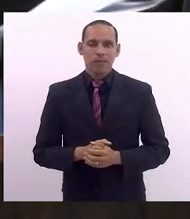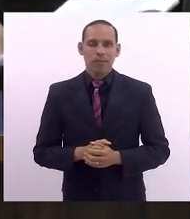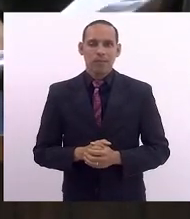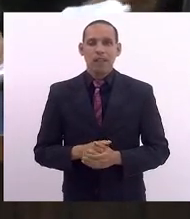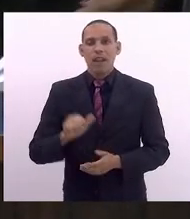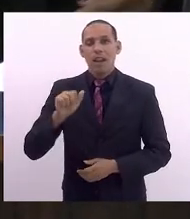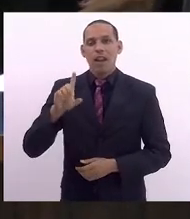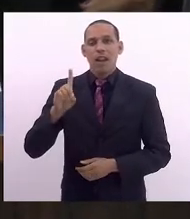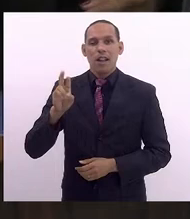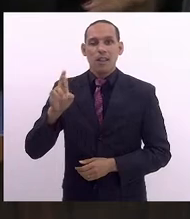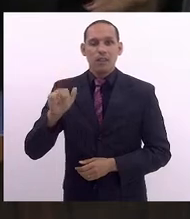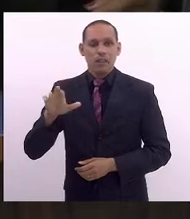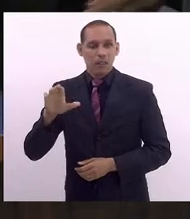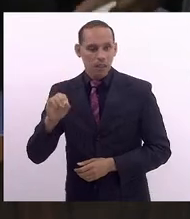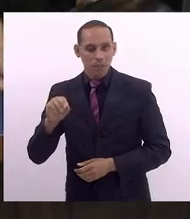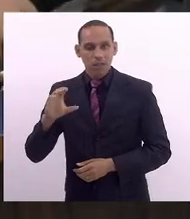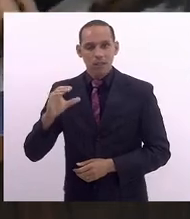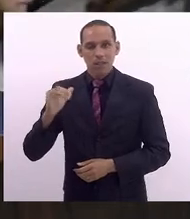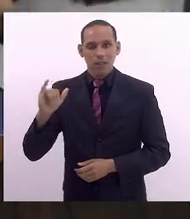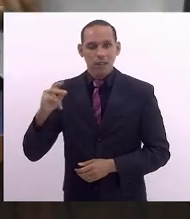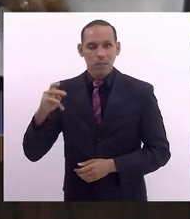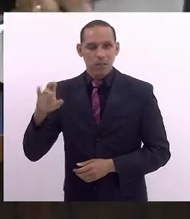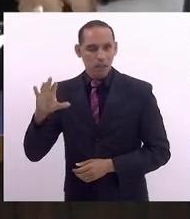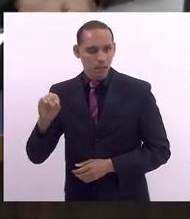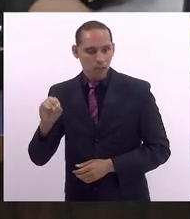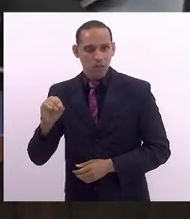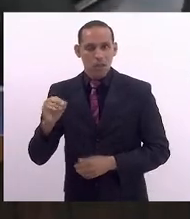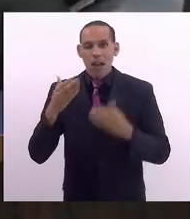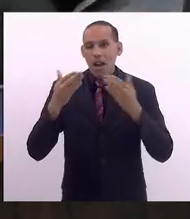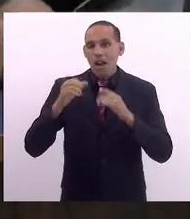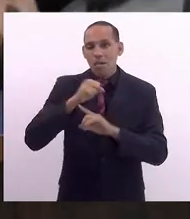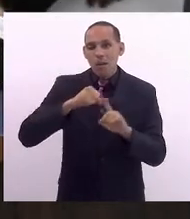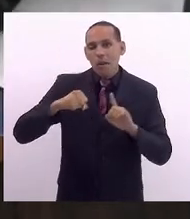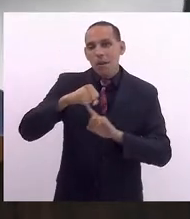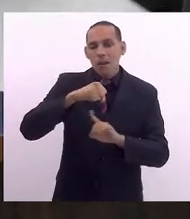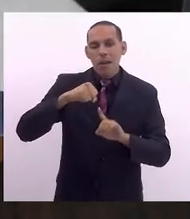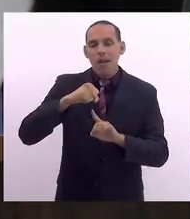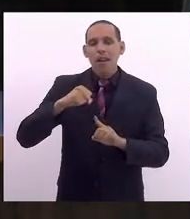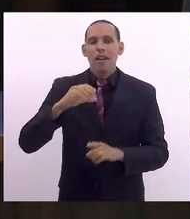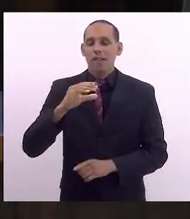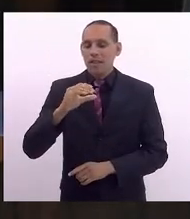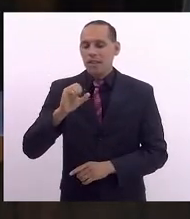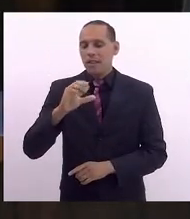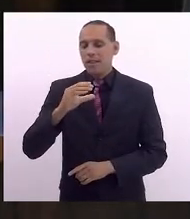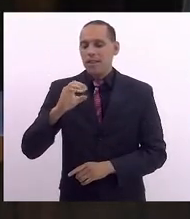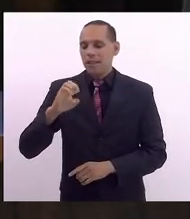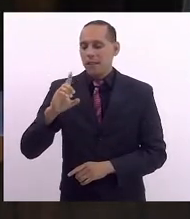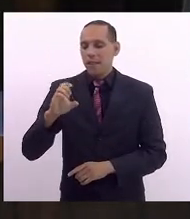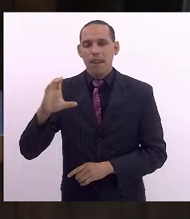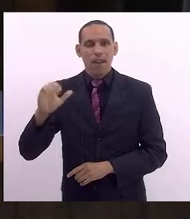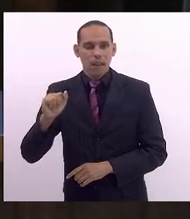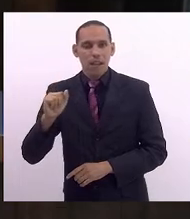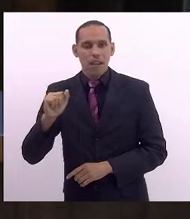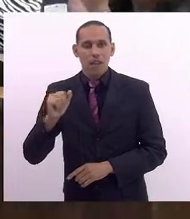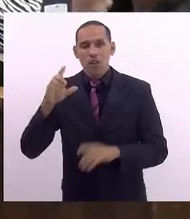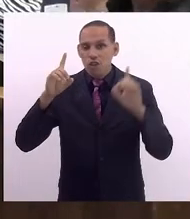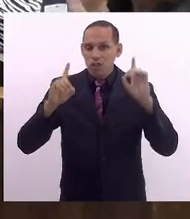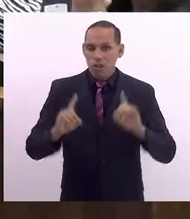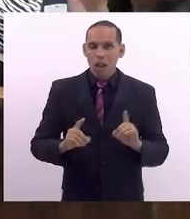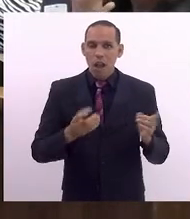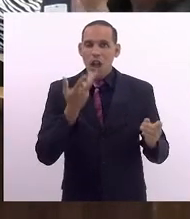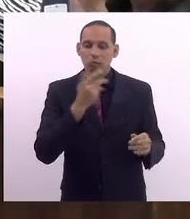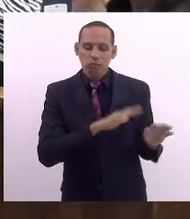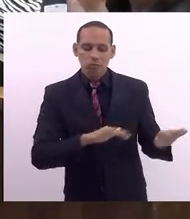Adriano Cipriano, assistente social do SEDECA, Direito da Criança e do Adolescente.